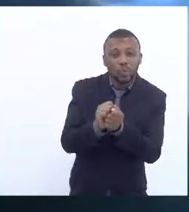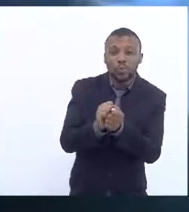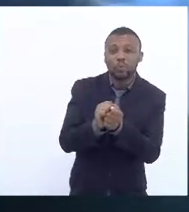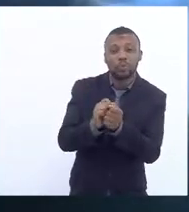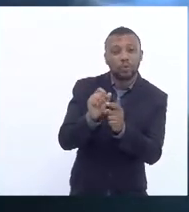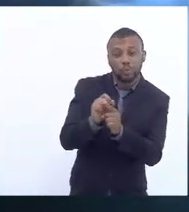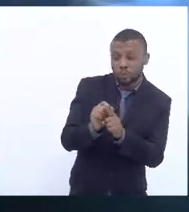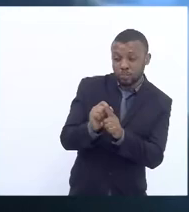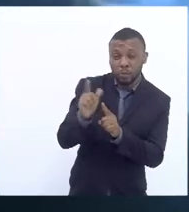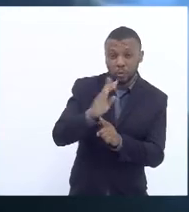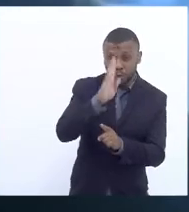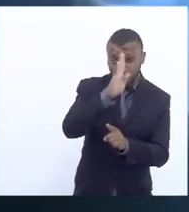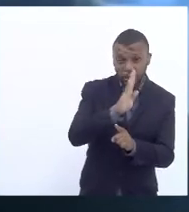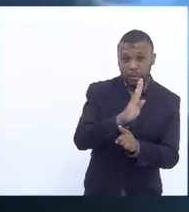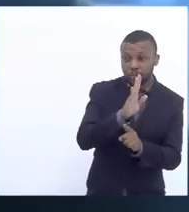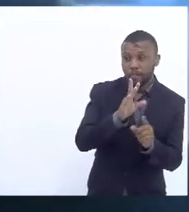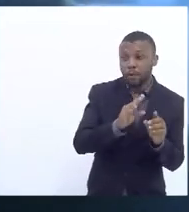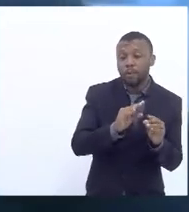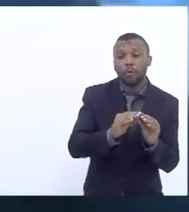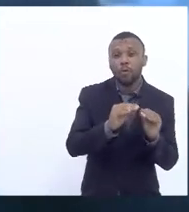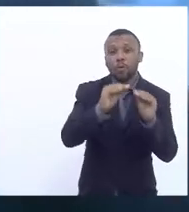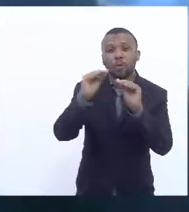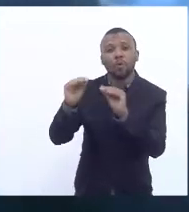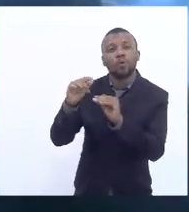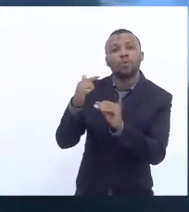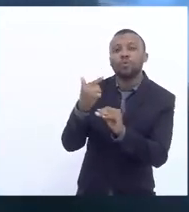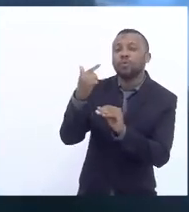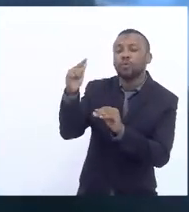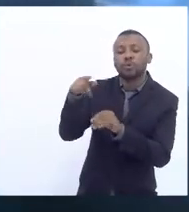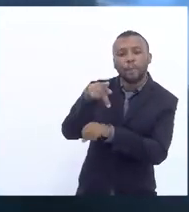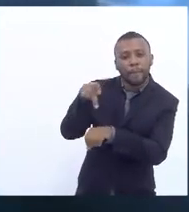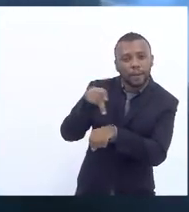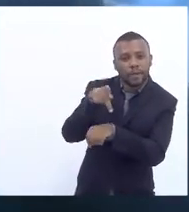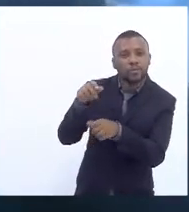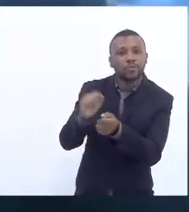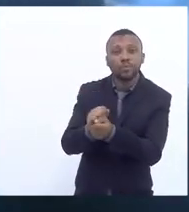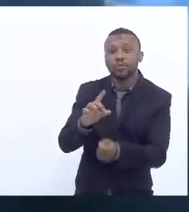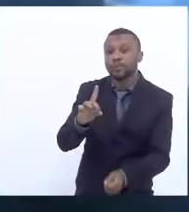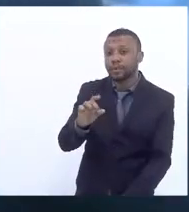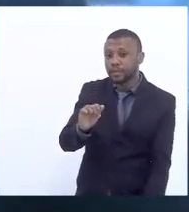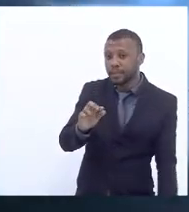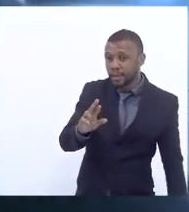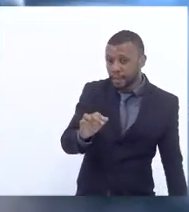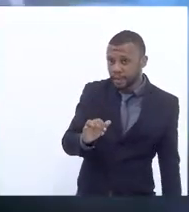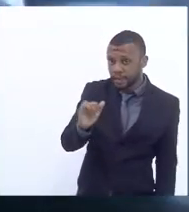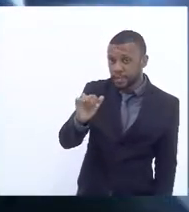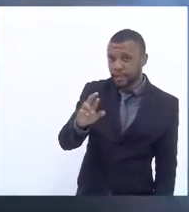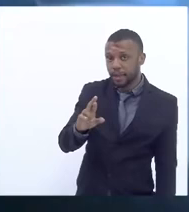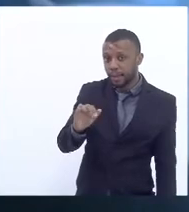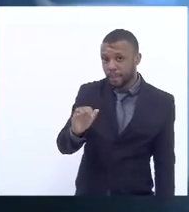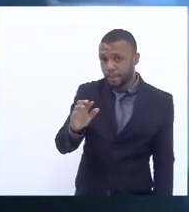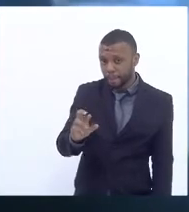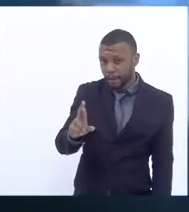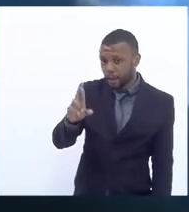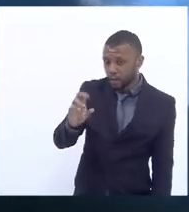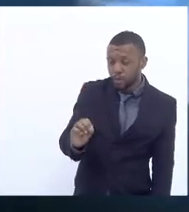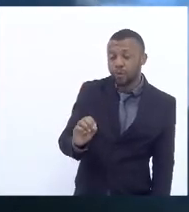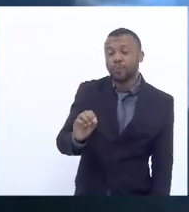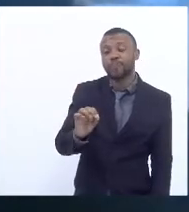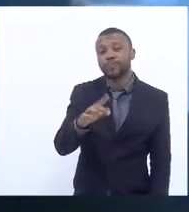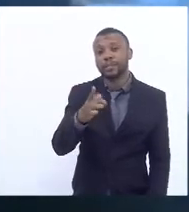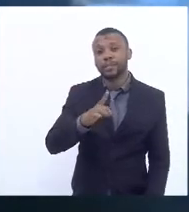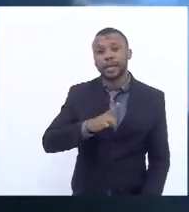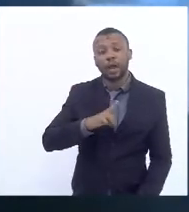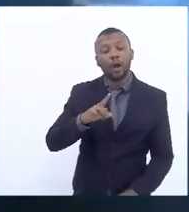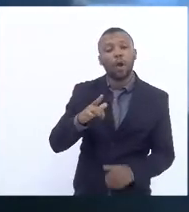educação integral, defendemos os CIEPs. Deputado Valdec lembrou de onde surgiu essa ideia do